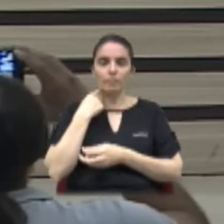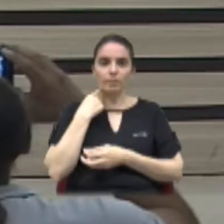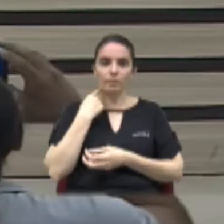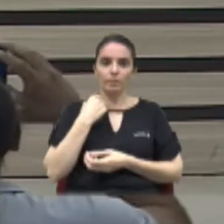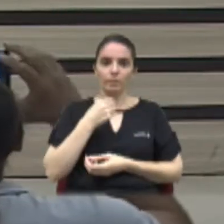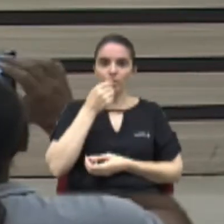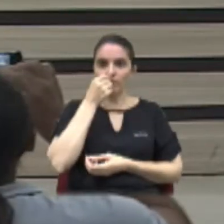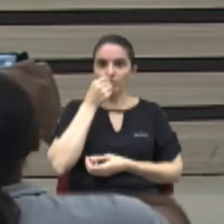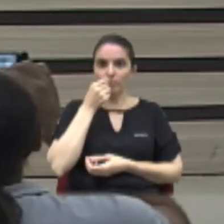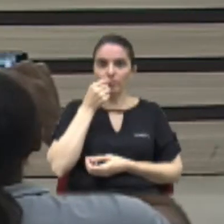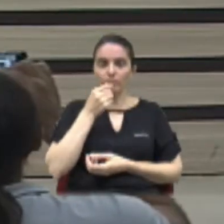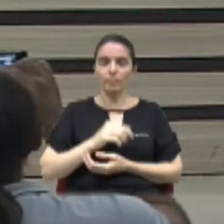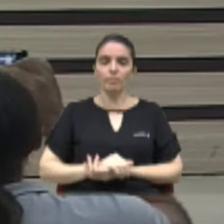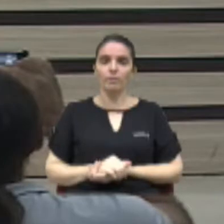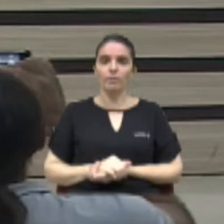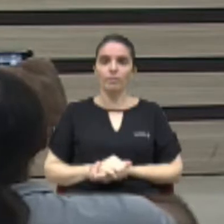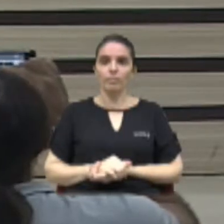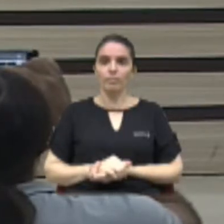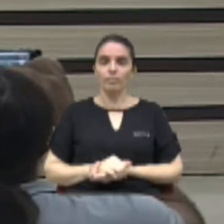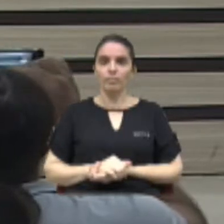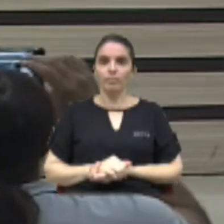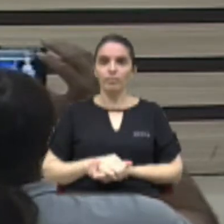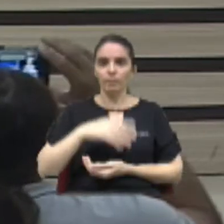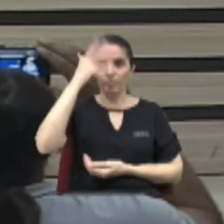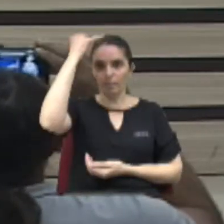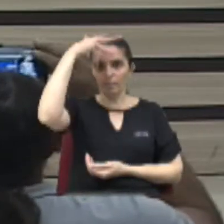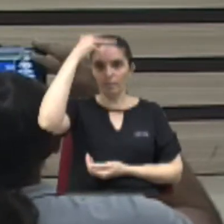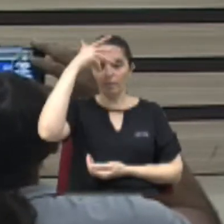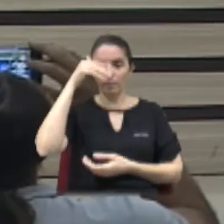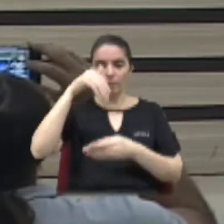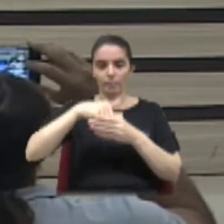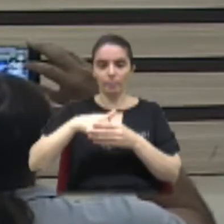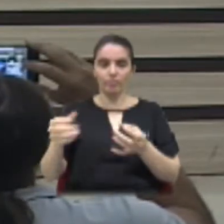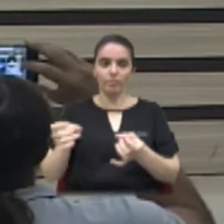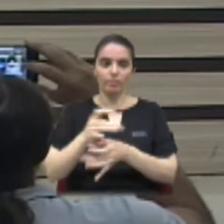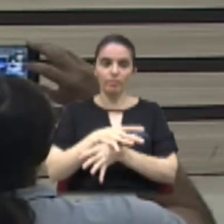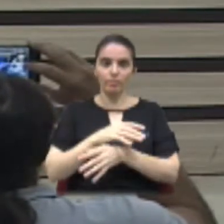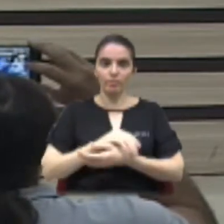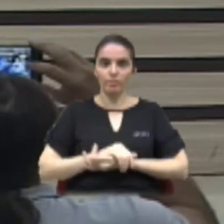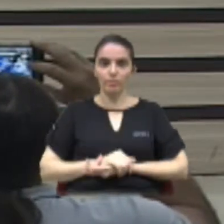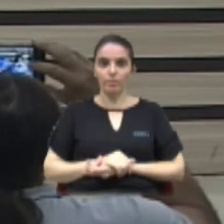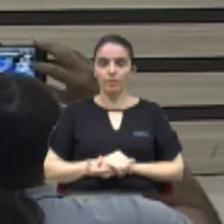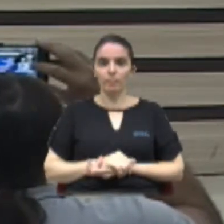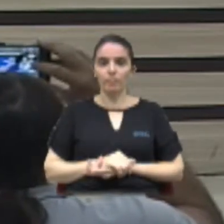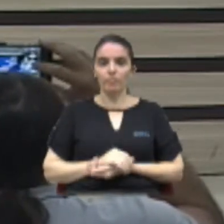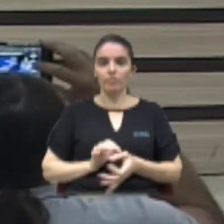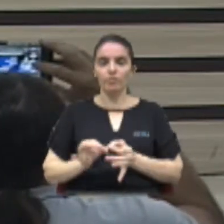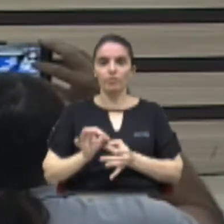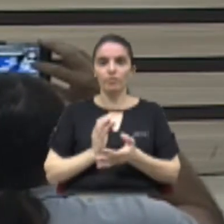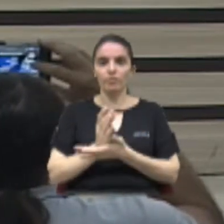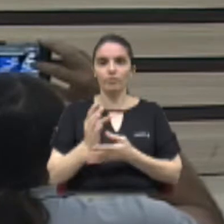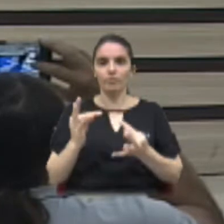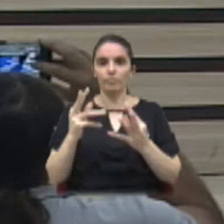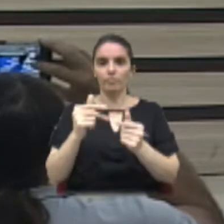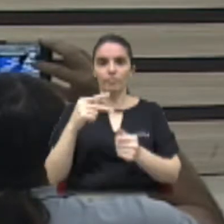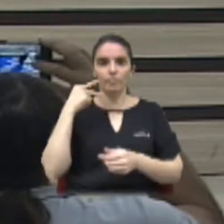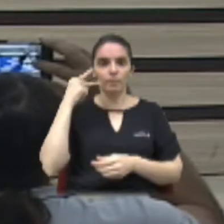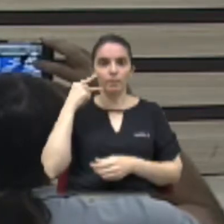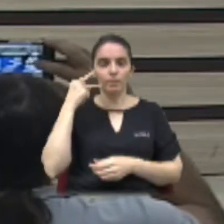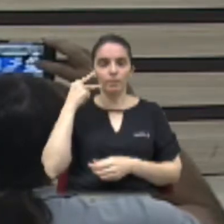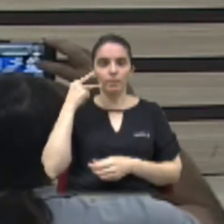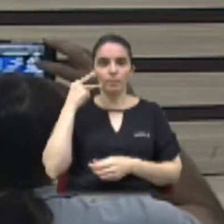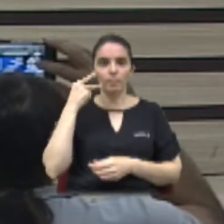esses movimentos, concluindo, presidente, esses movimentos que tiveram cargos comissionados em setores